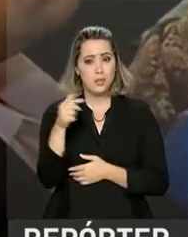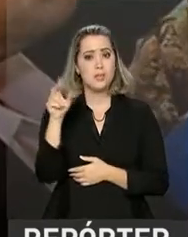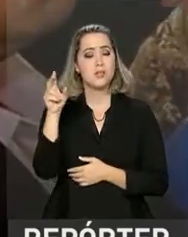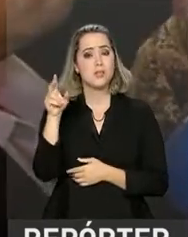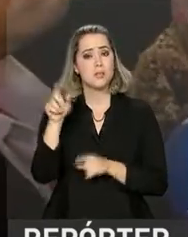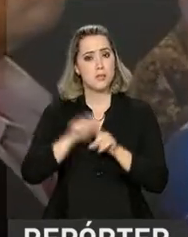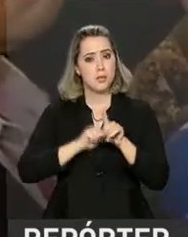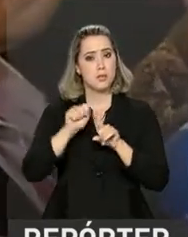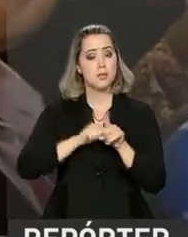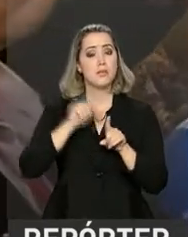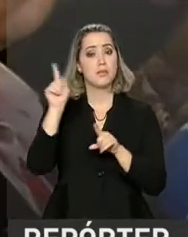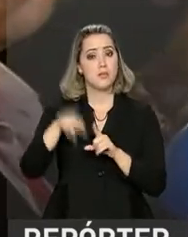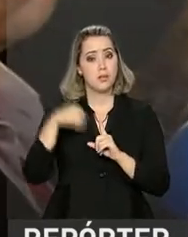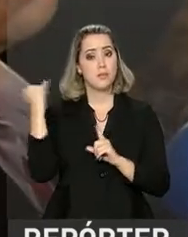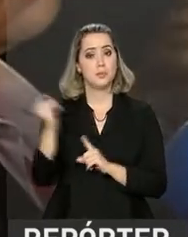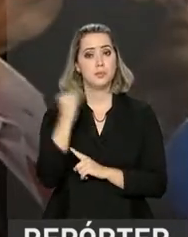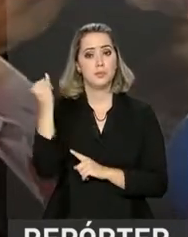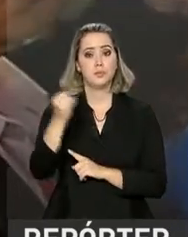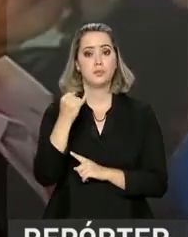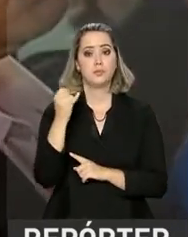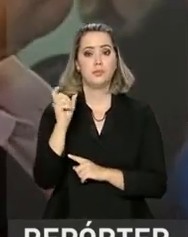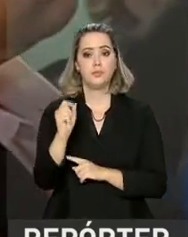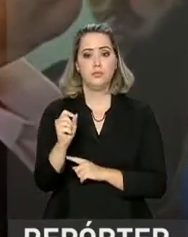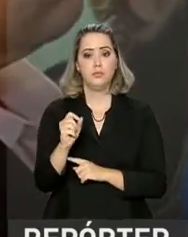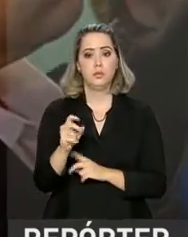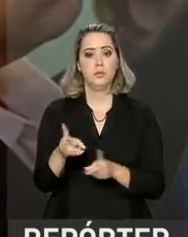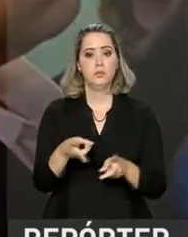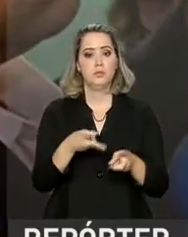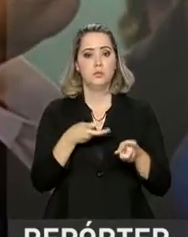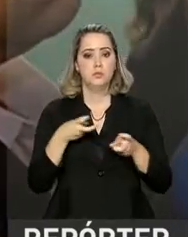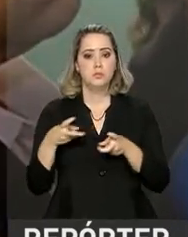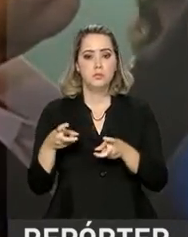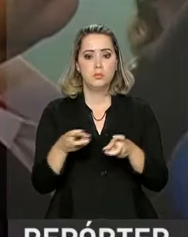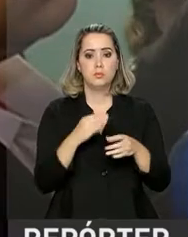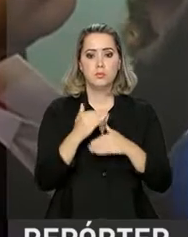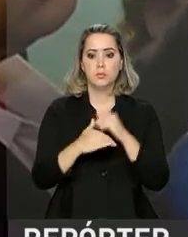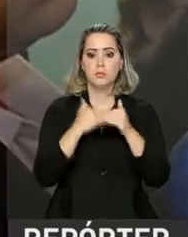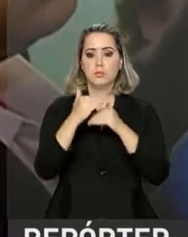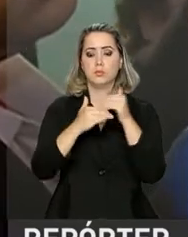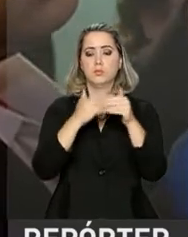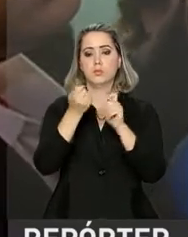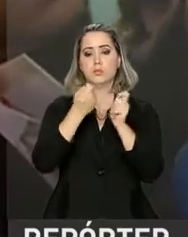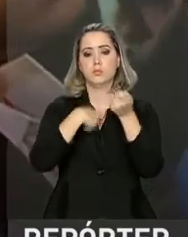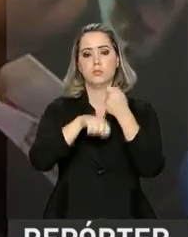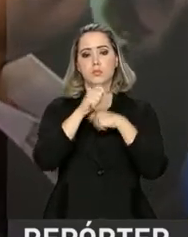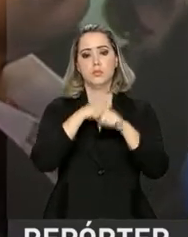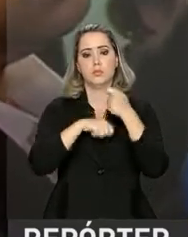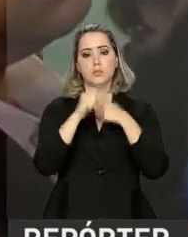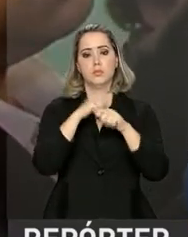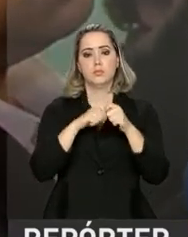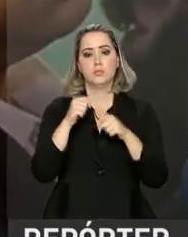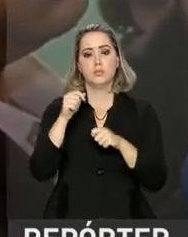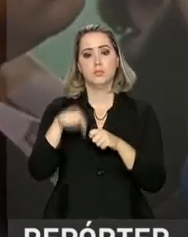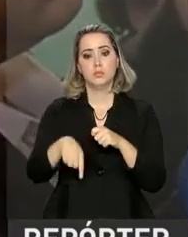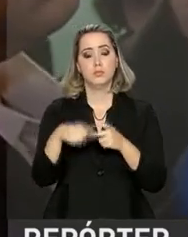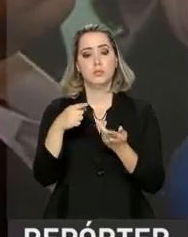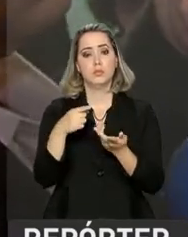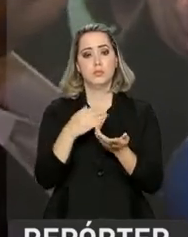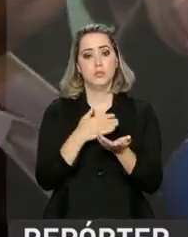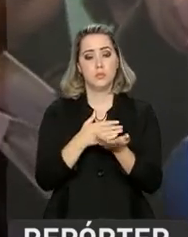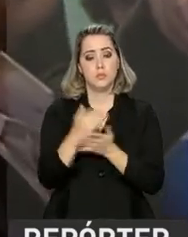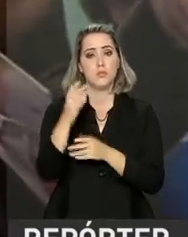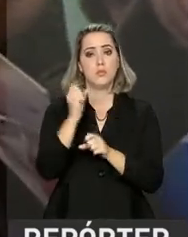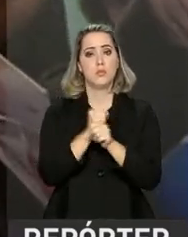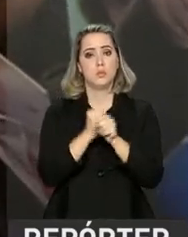ser muito importante para a expectativa e o crescimento econômico deste